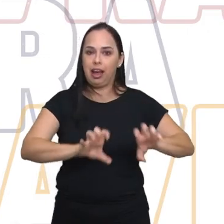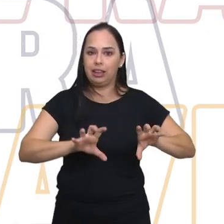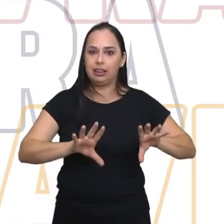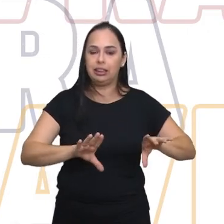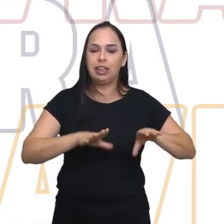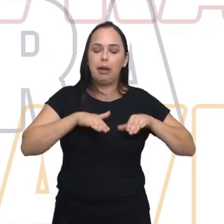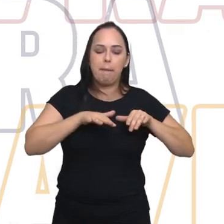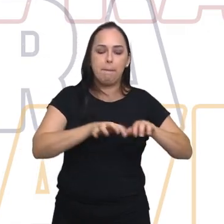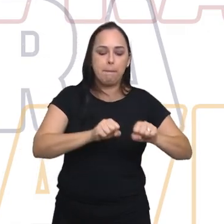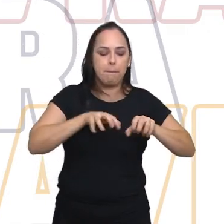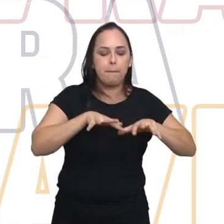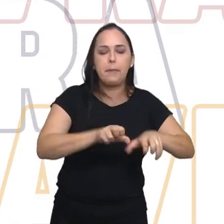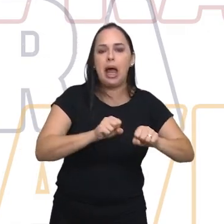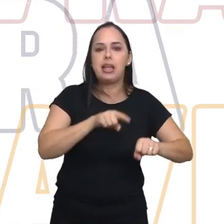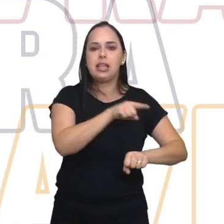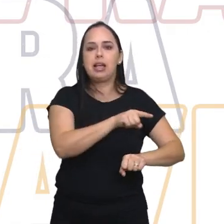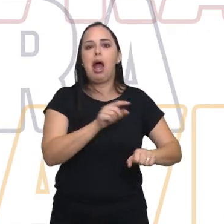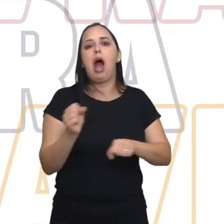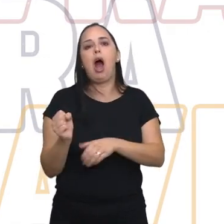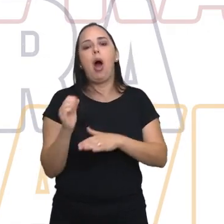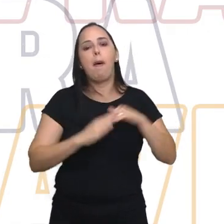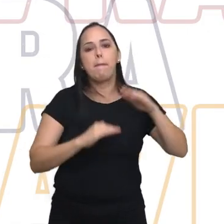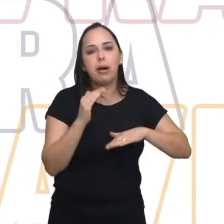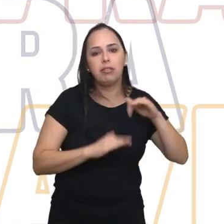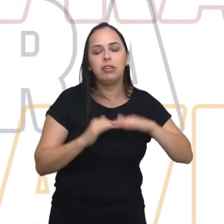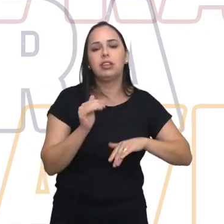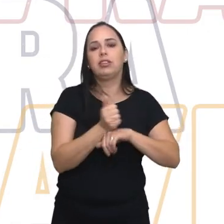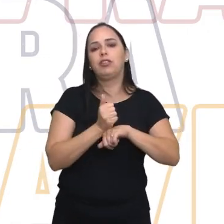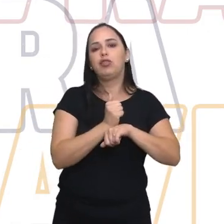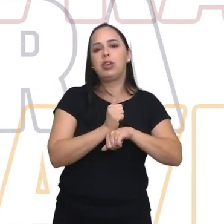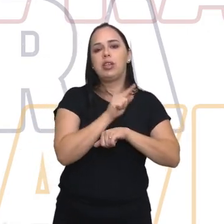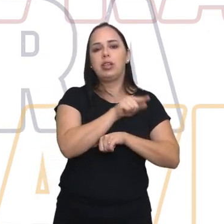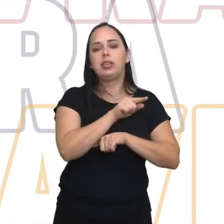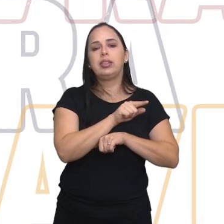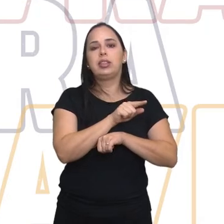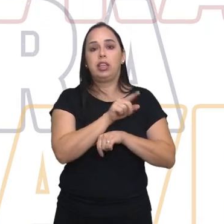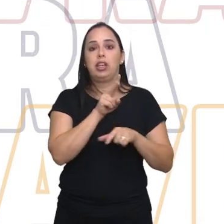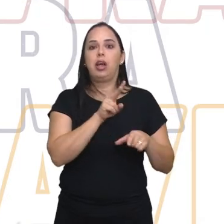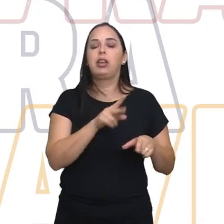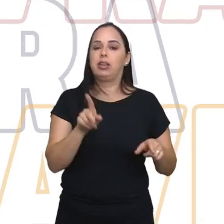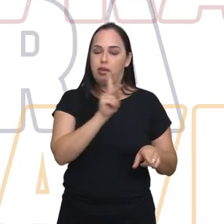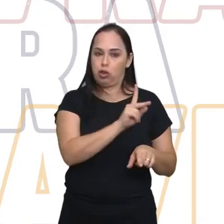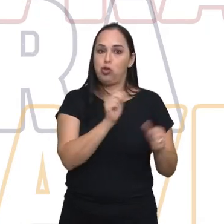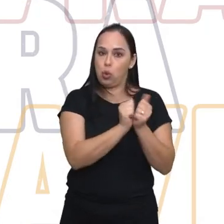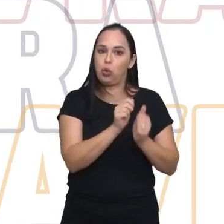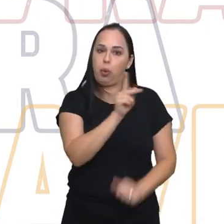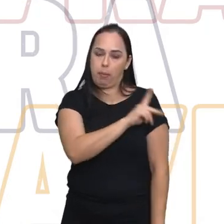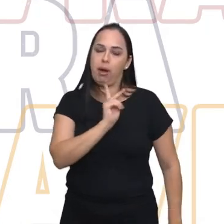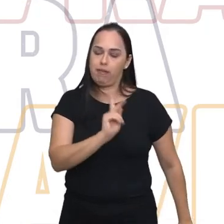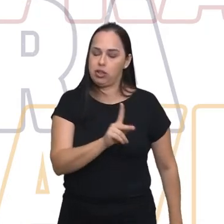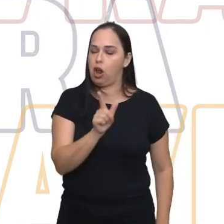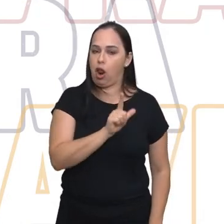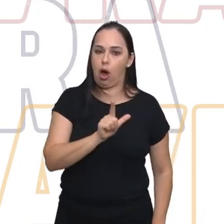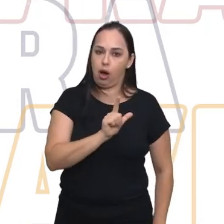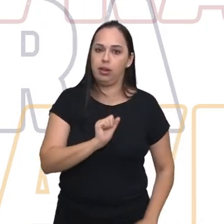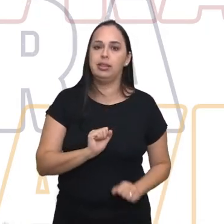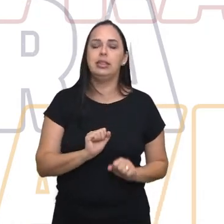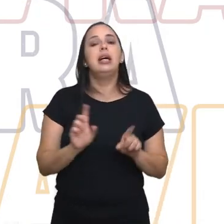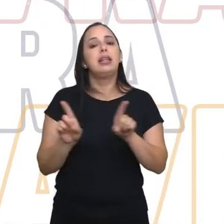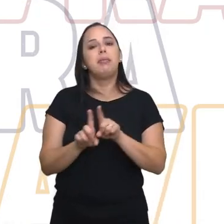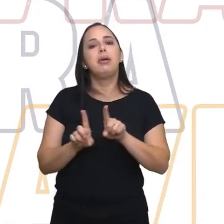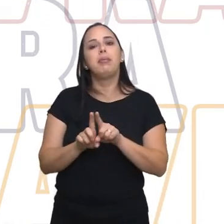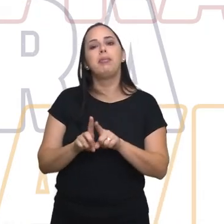oncológica, então esses profissionais vão atuar, obviamente com o monitor, né, que é o professor, lá com a